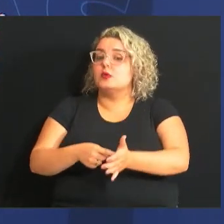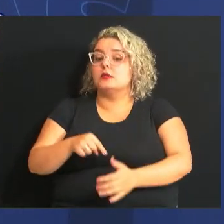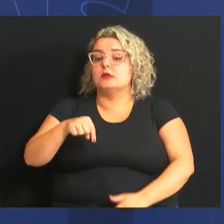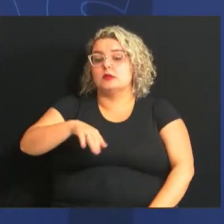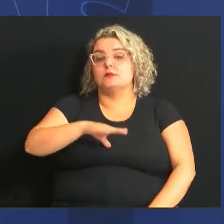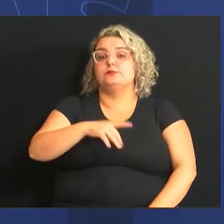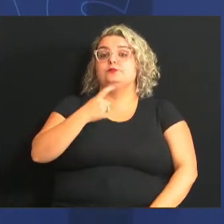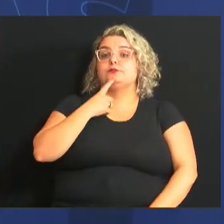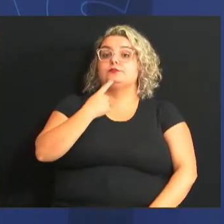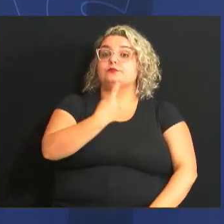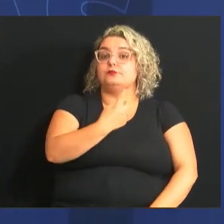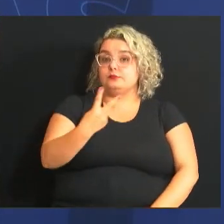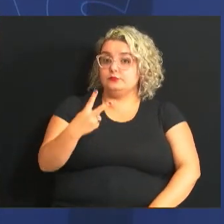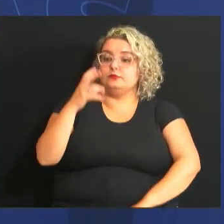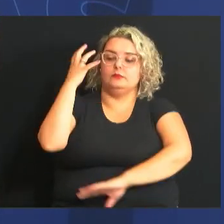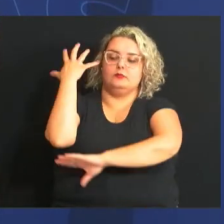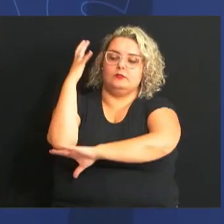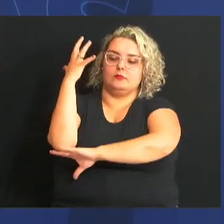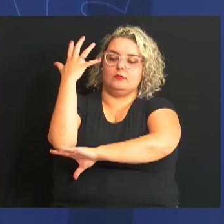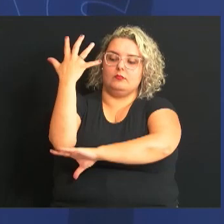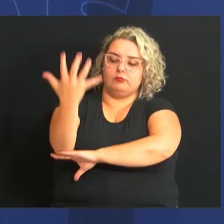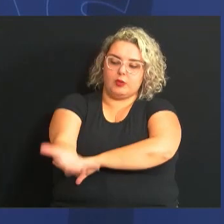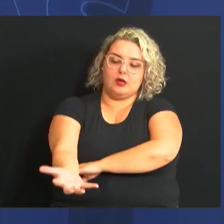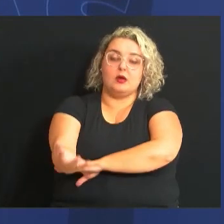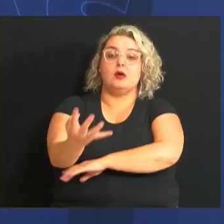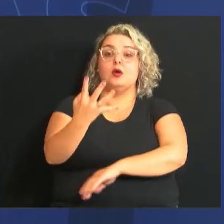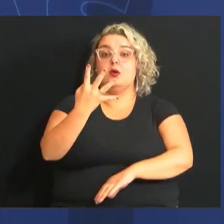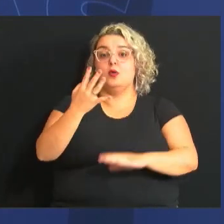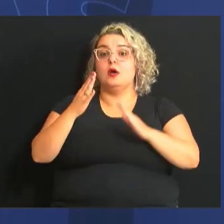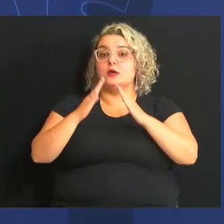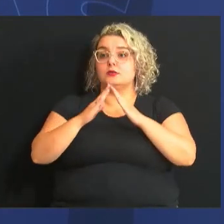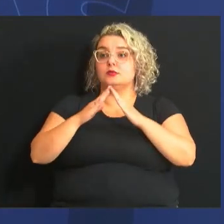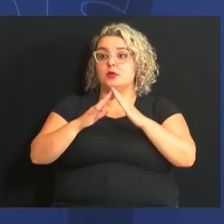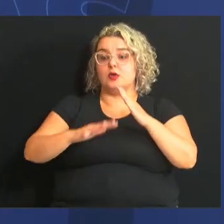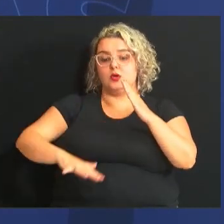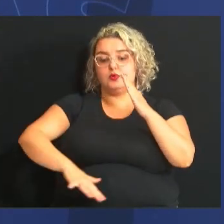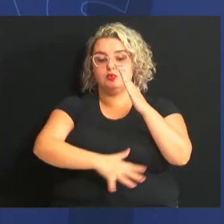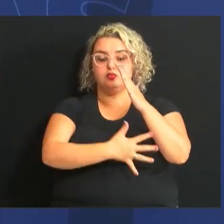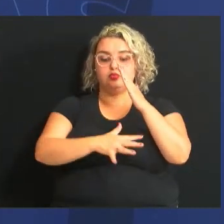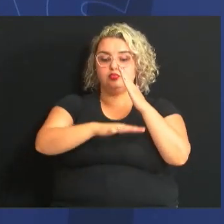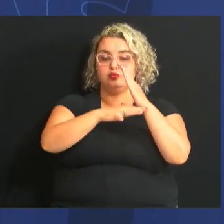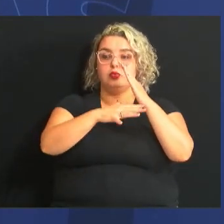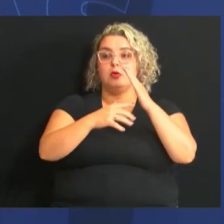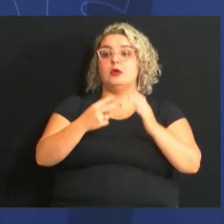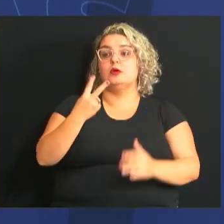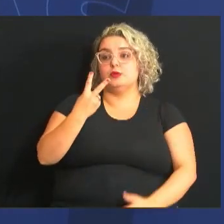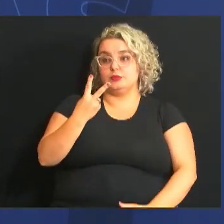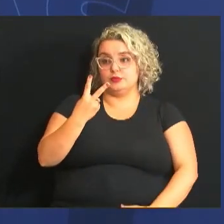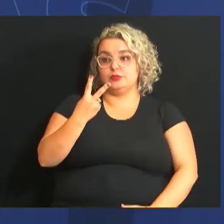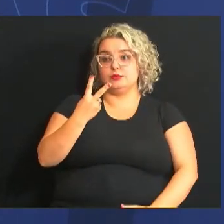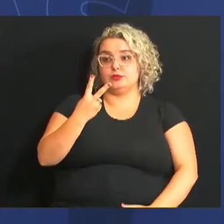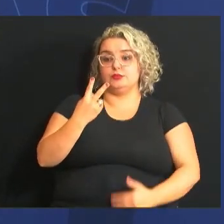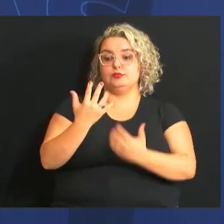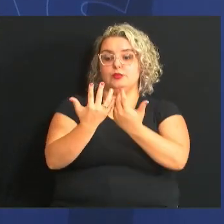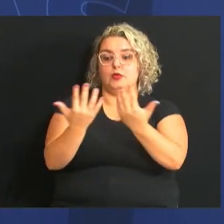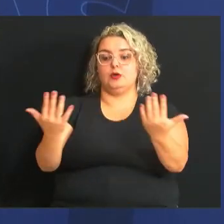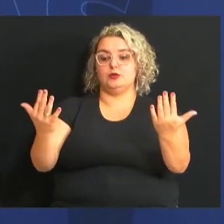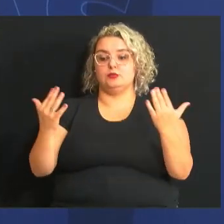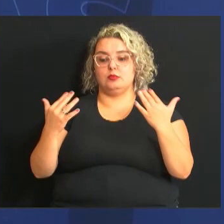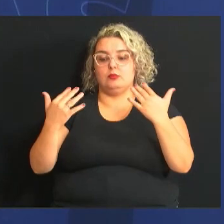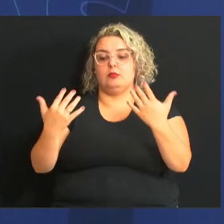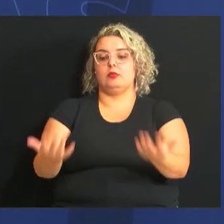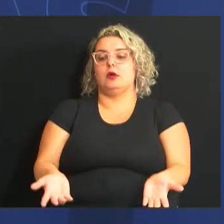de árvores, 4 imóveis foram alagados e 2 quedas de muro. A Defesa